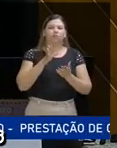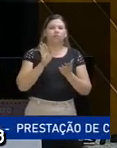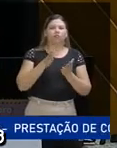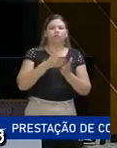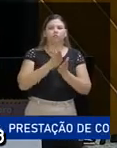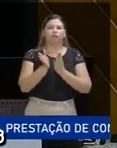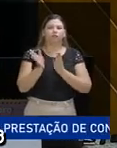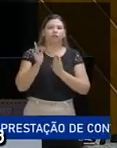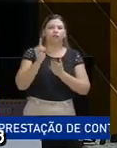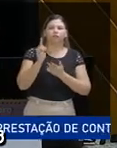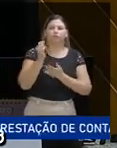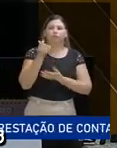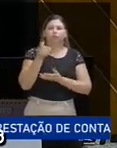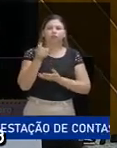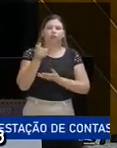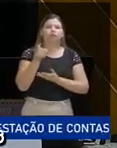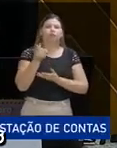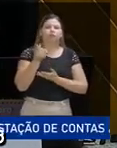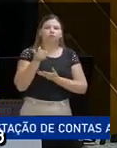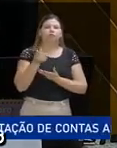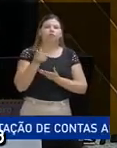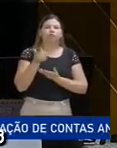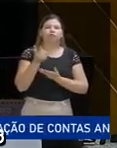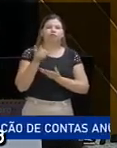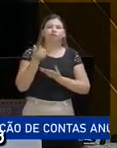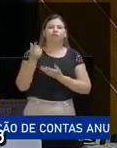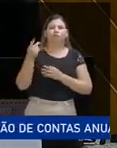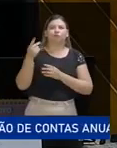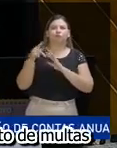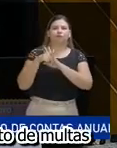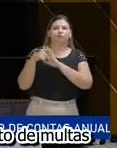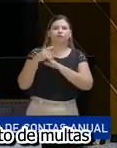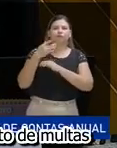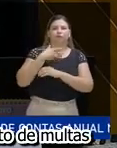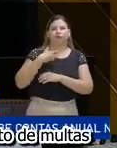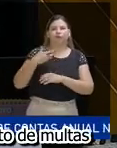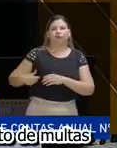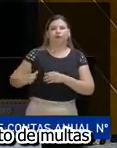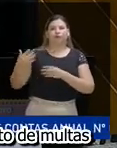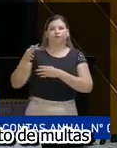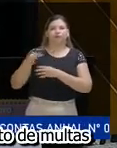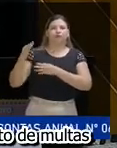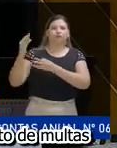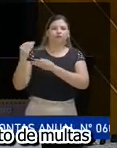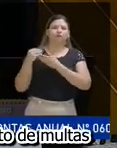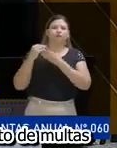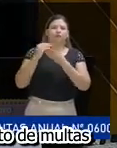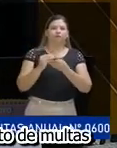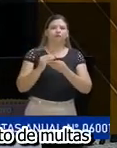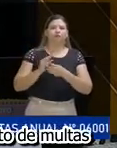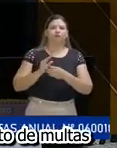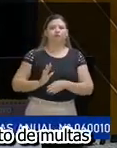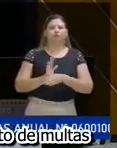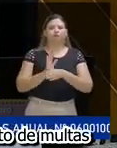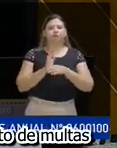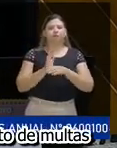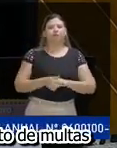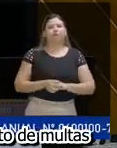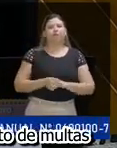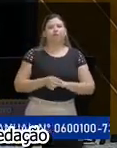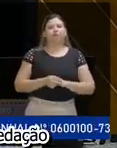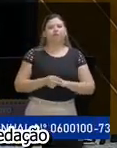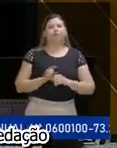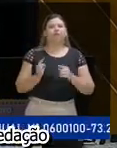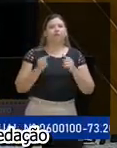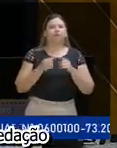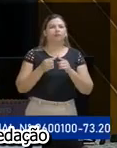a finalidade do repasse de recursos públicos às agremiações. No caso específico, trata-se de um pagamento de